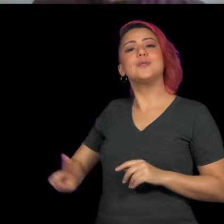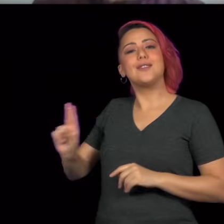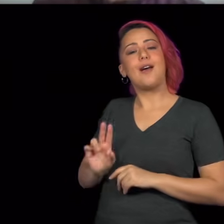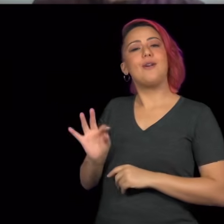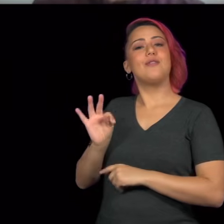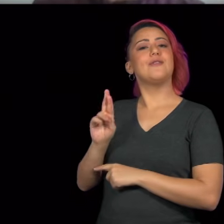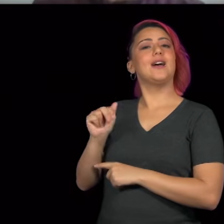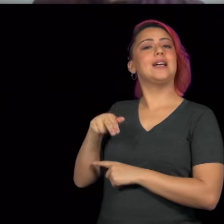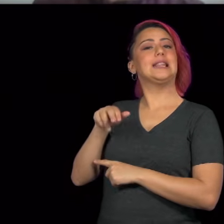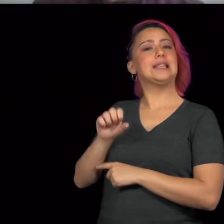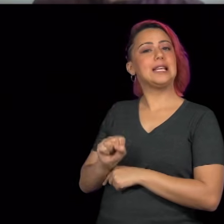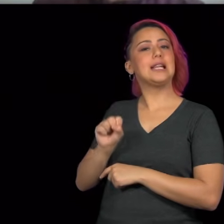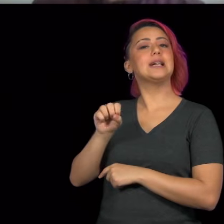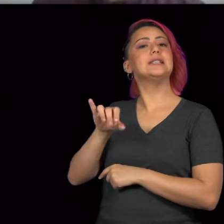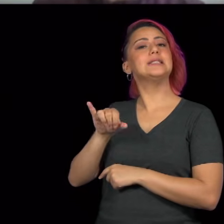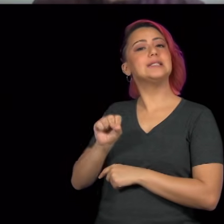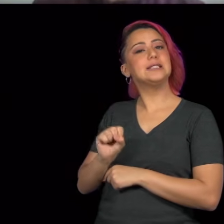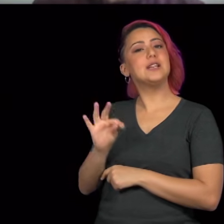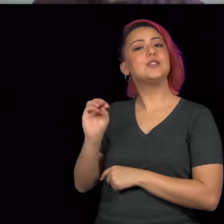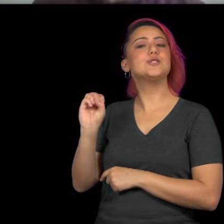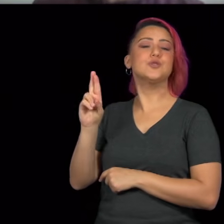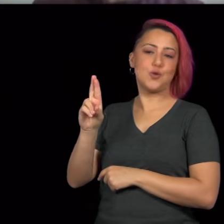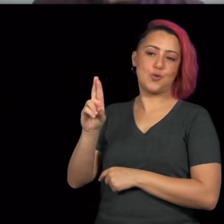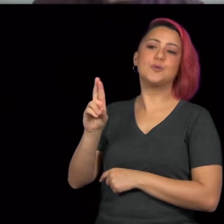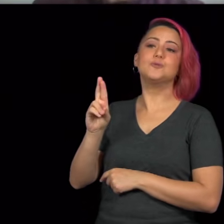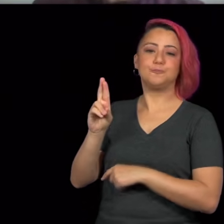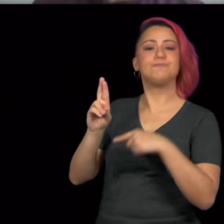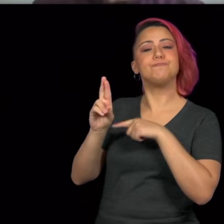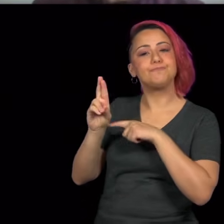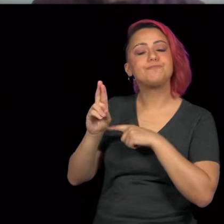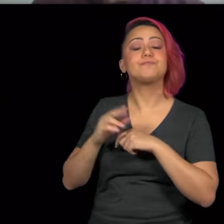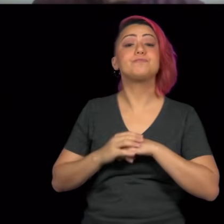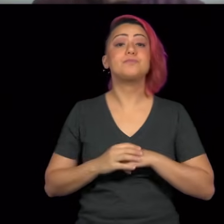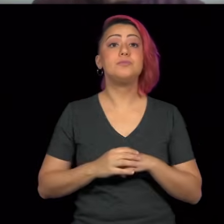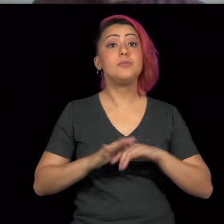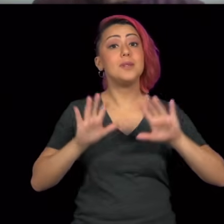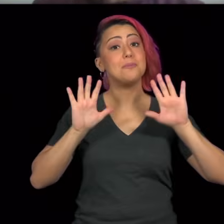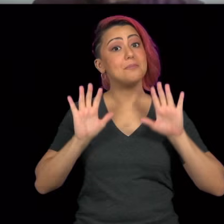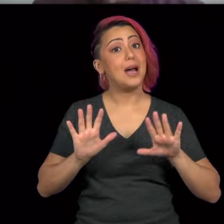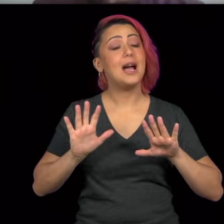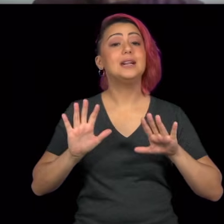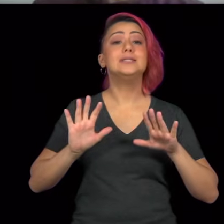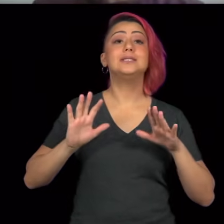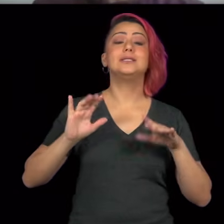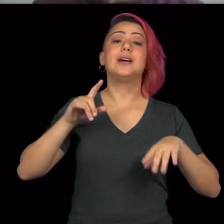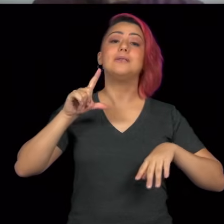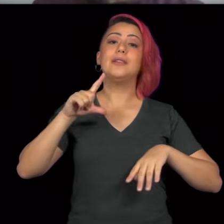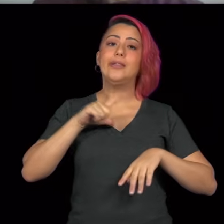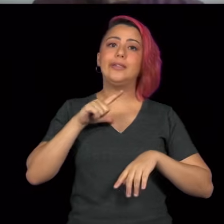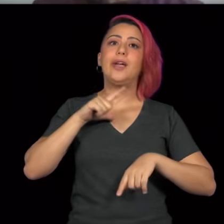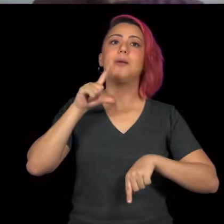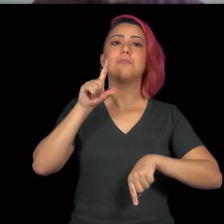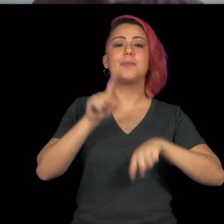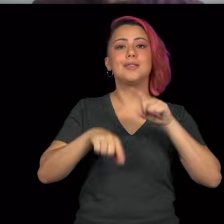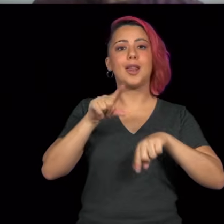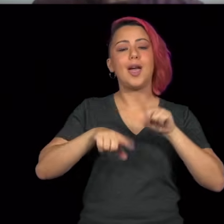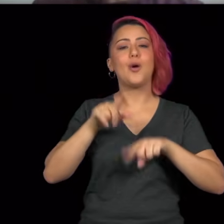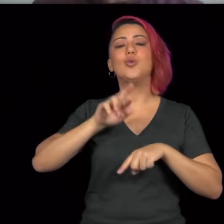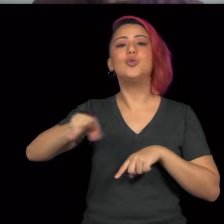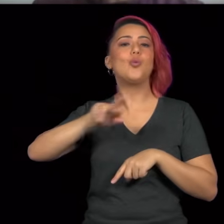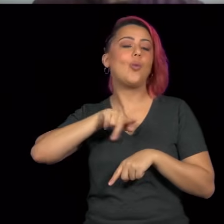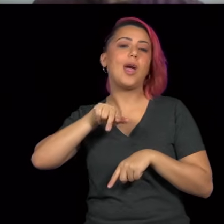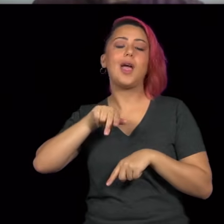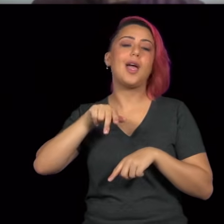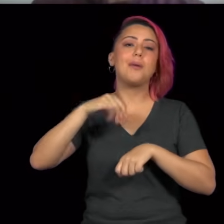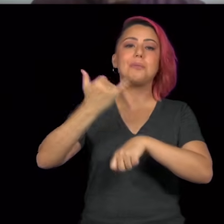material, em geral, um semicondutor, né, ou seja, um material que não é nem um bom condutor para eletricidade como o cobre, nem um bom isolante